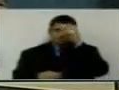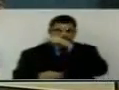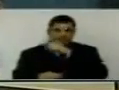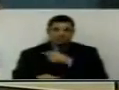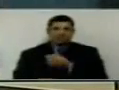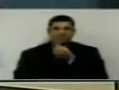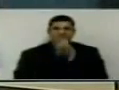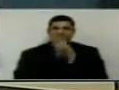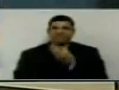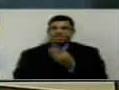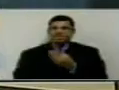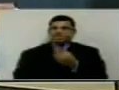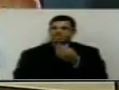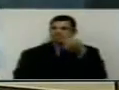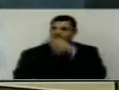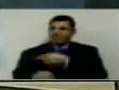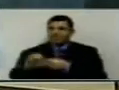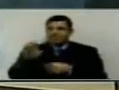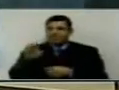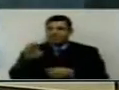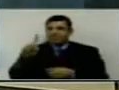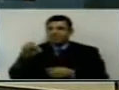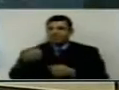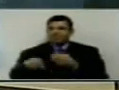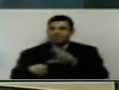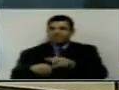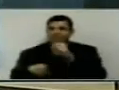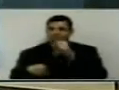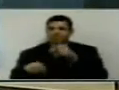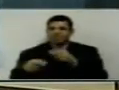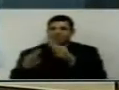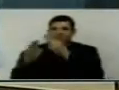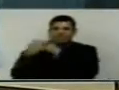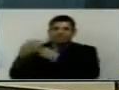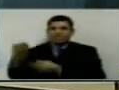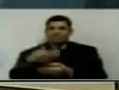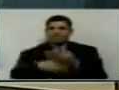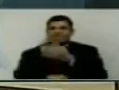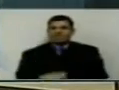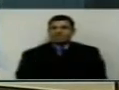E foi o Eider que pegou a minha rebeldia juvenil e colocou na linha.